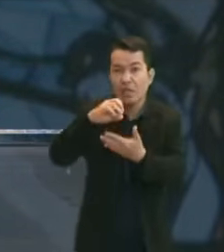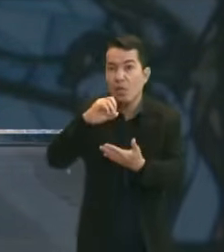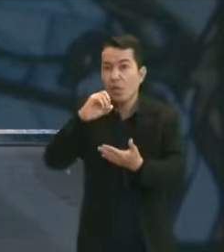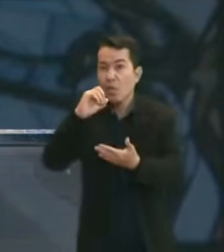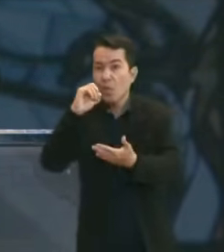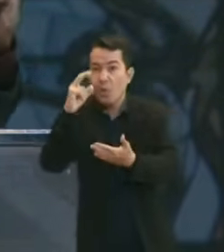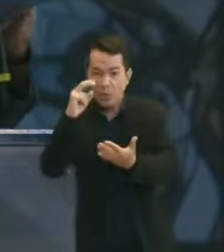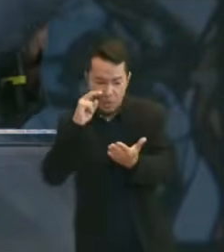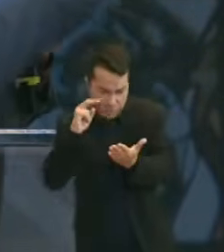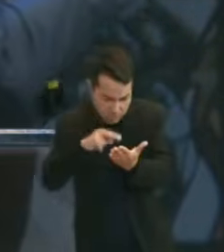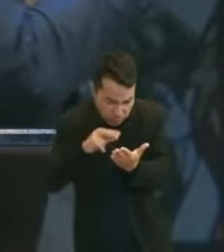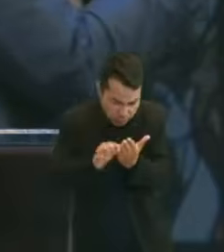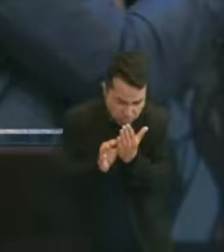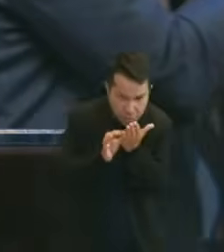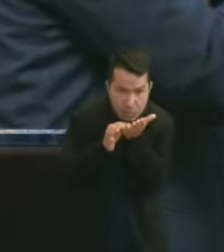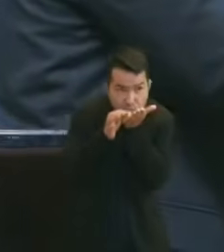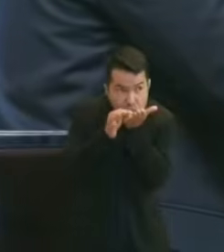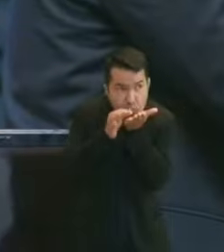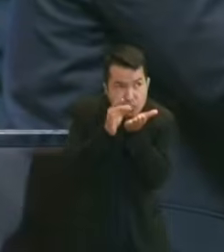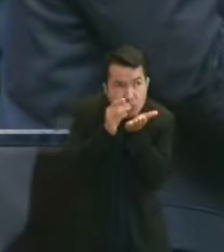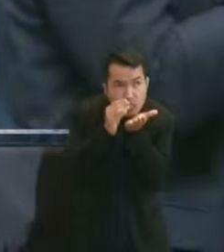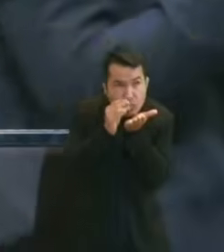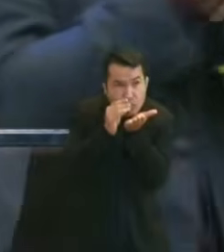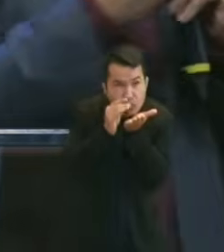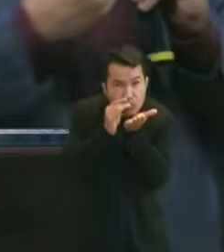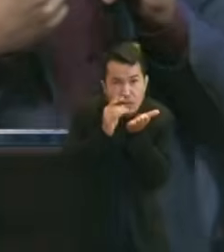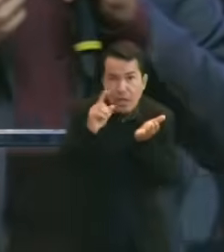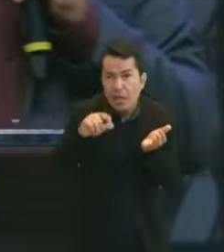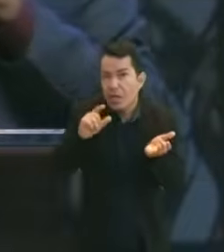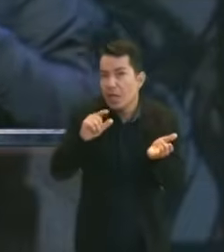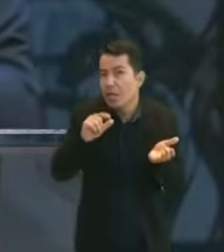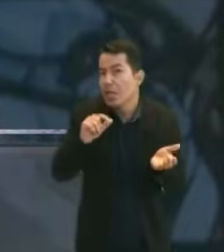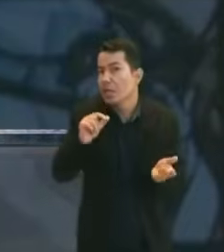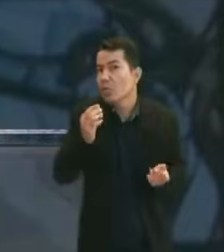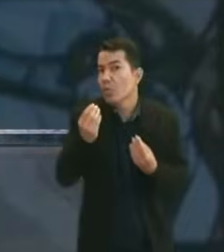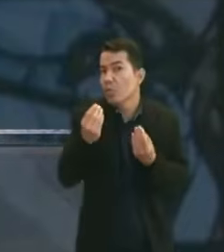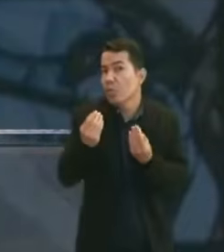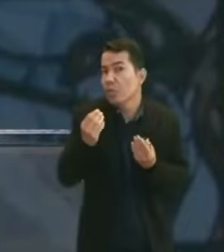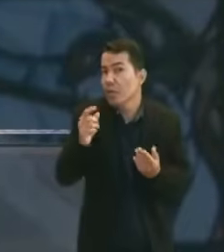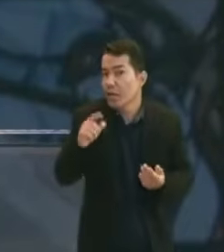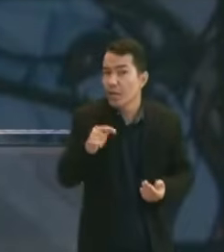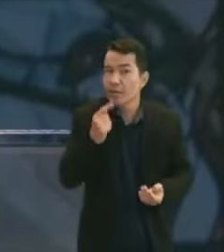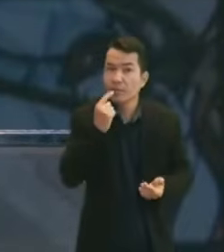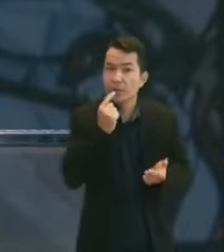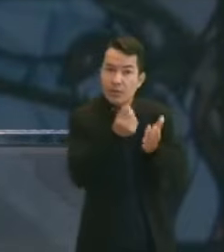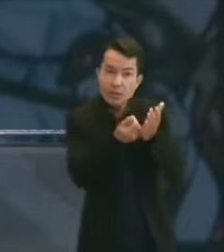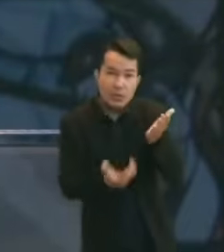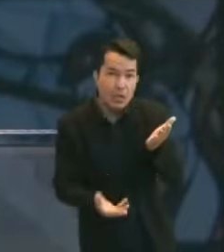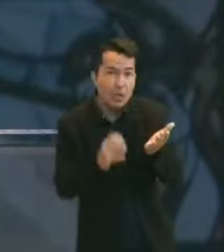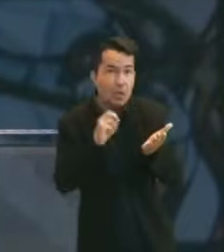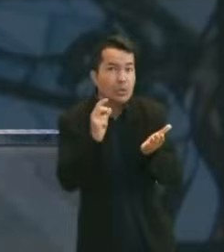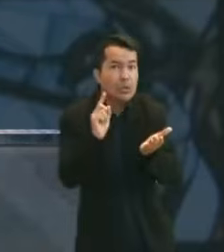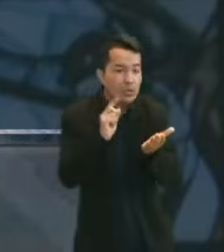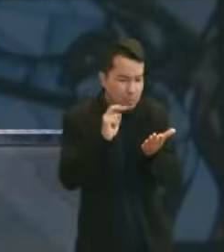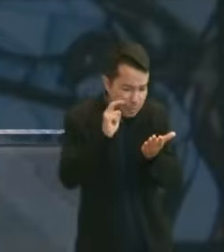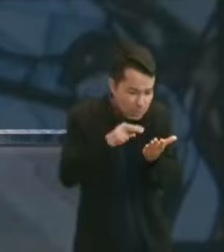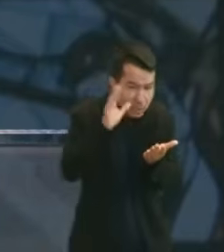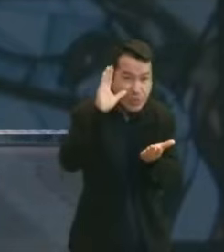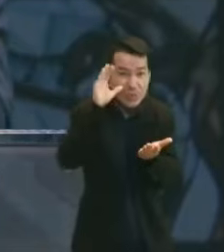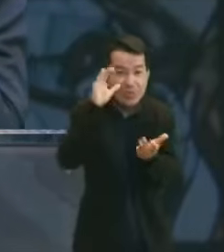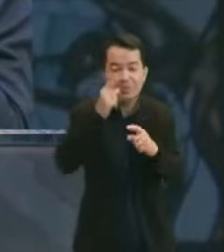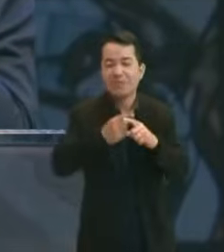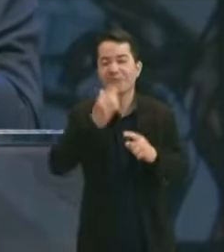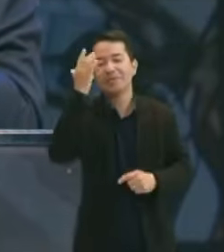olhar e colocou assim o cálice assim perto do nariz para cheirar, para ver se era sangue. E ele ficou, e eu não tinha como explicar para ele ali no meio, né, da celebração o que